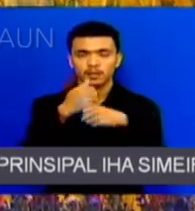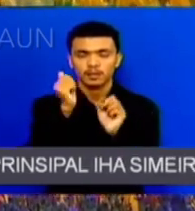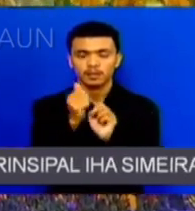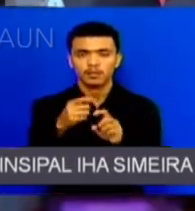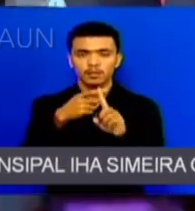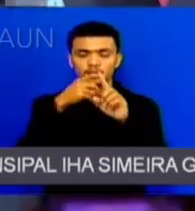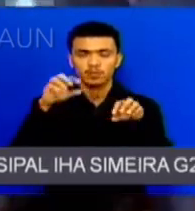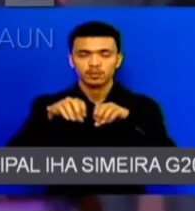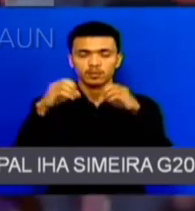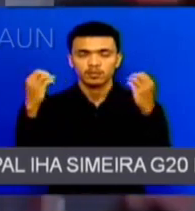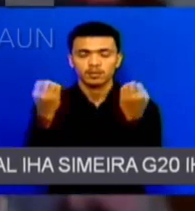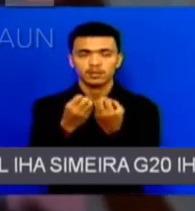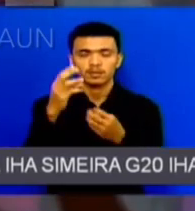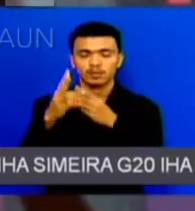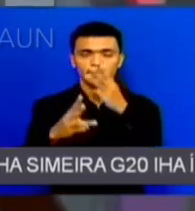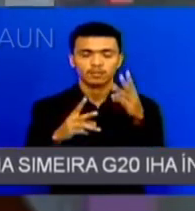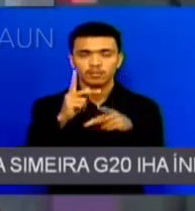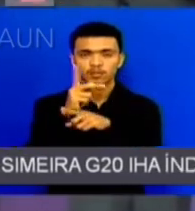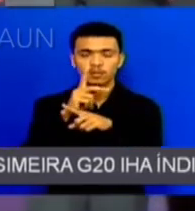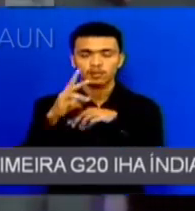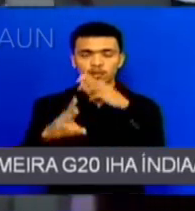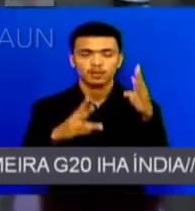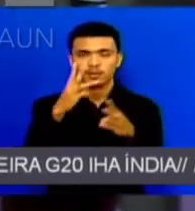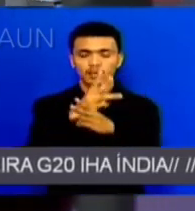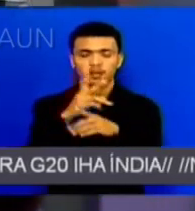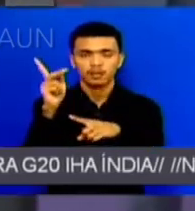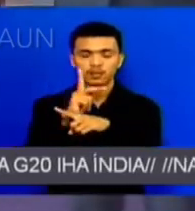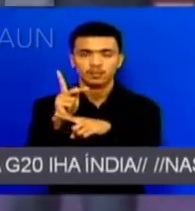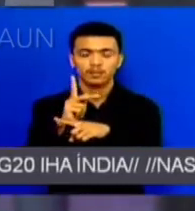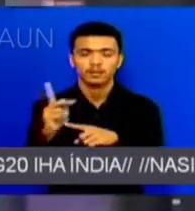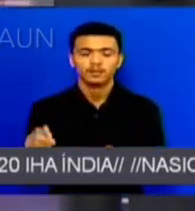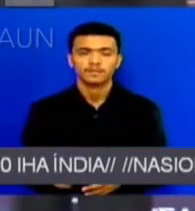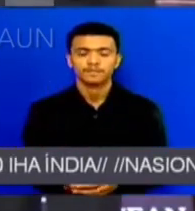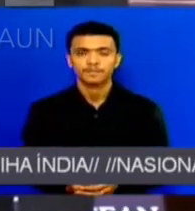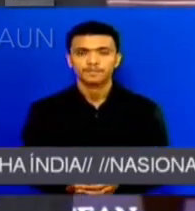Organização Mundial Comércio. Manu Guzmão, Domingos de Deus, para RTL.